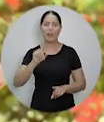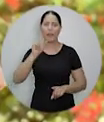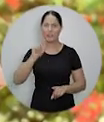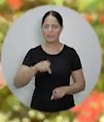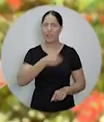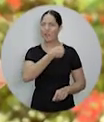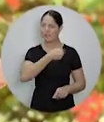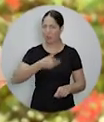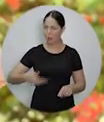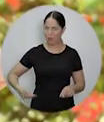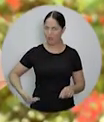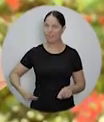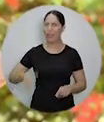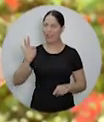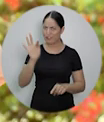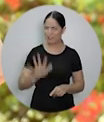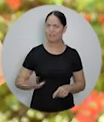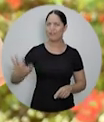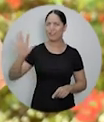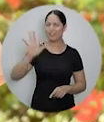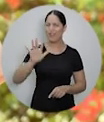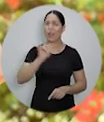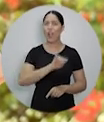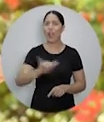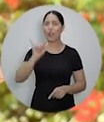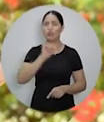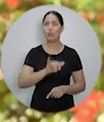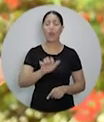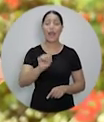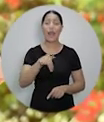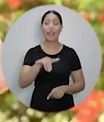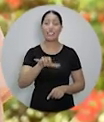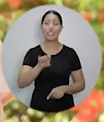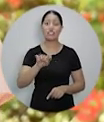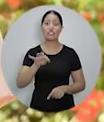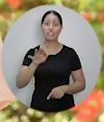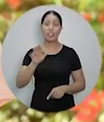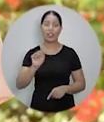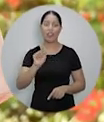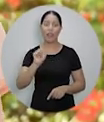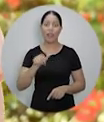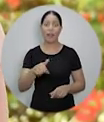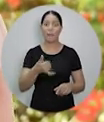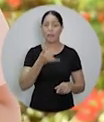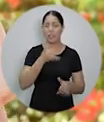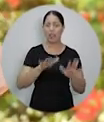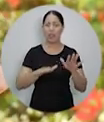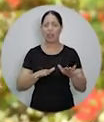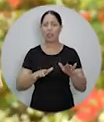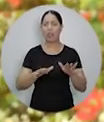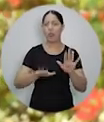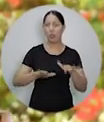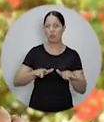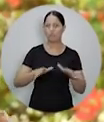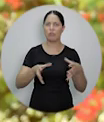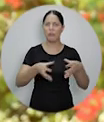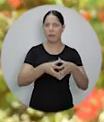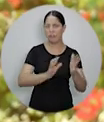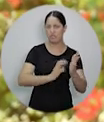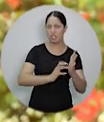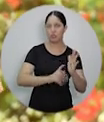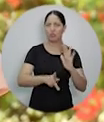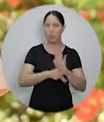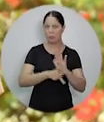ano, o governo federal sancionou um projeto que prevê anistia a partidos políticos que não investiram o mínimo